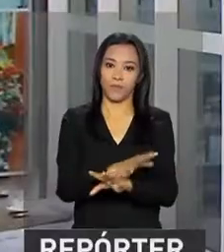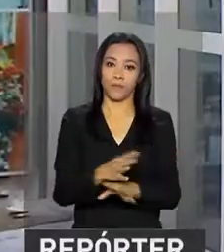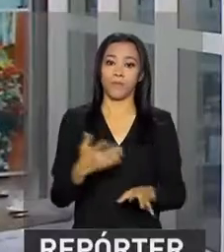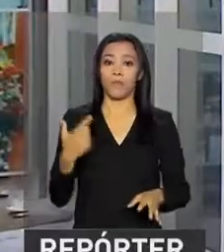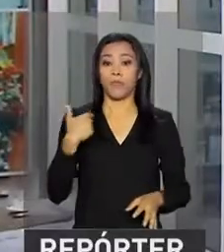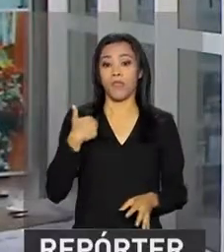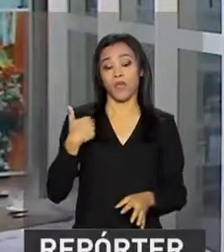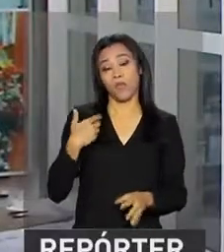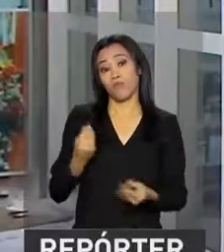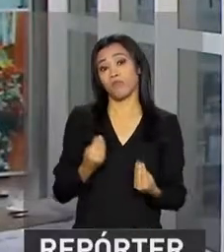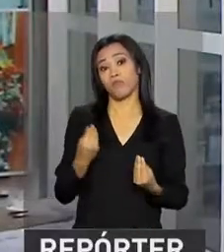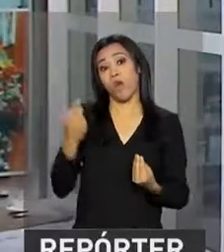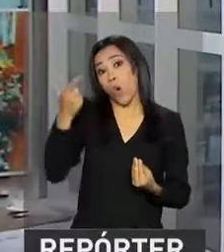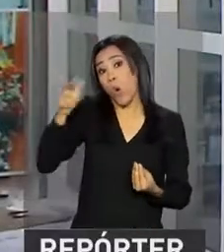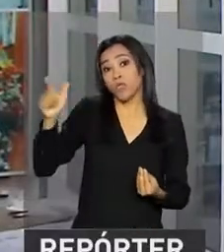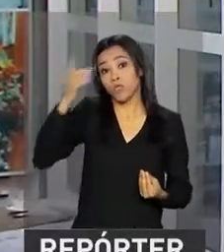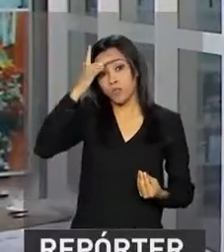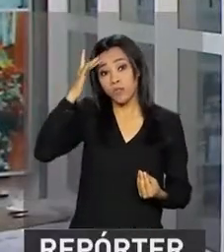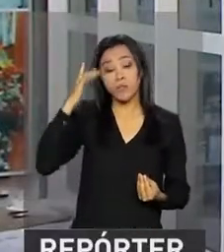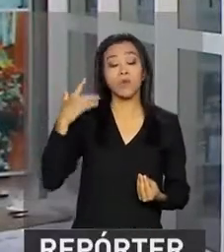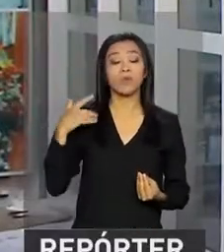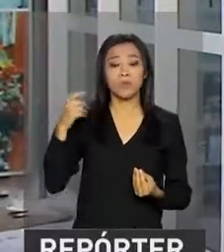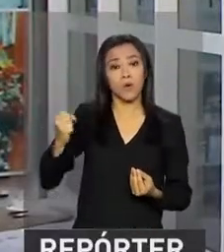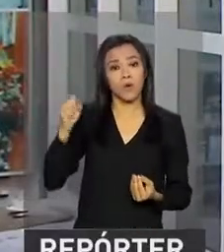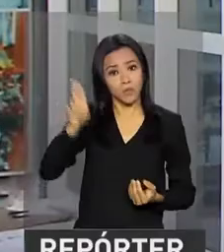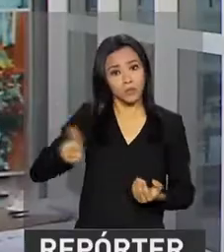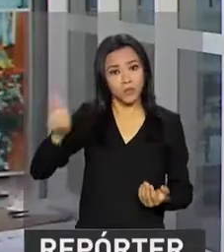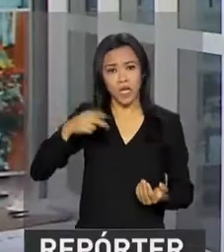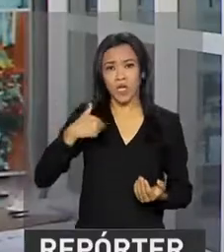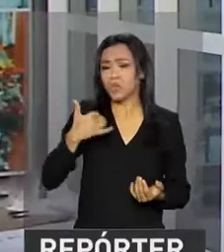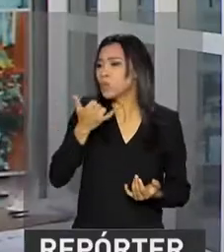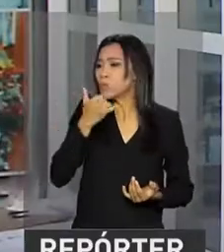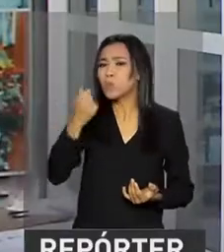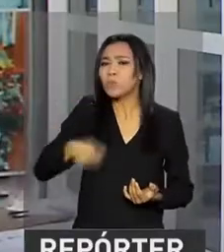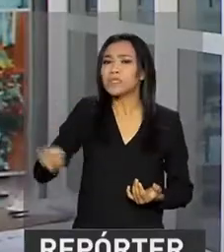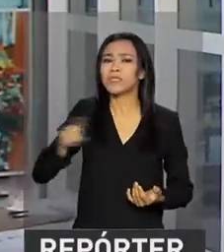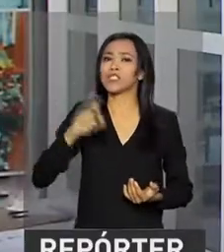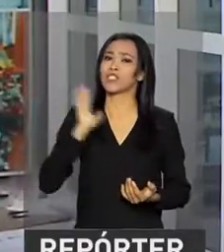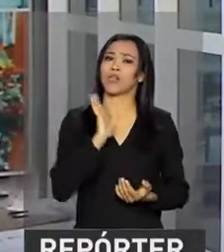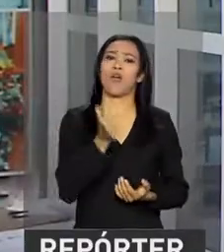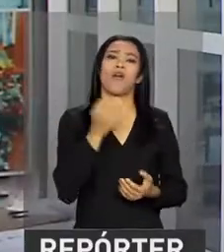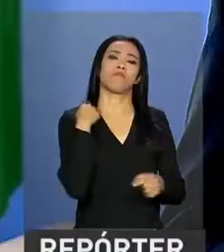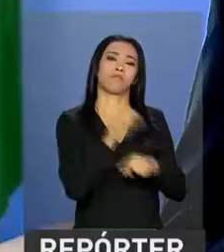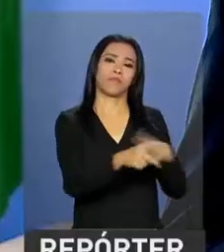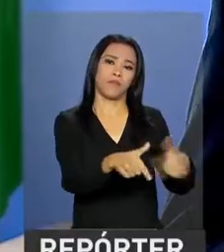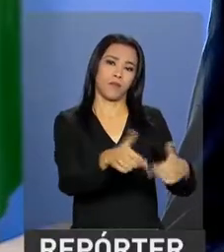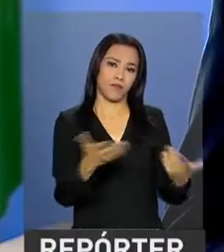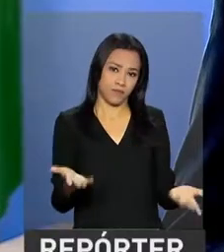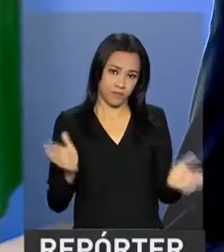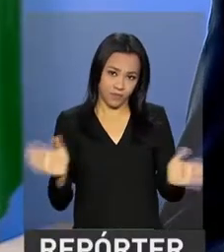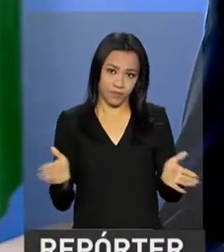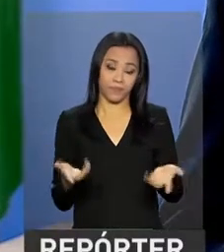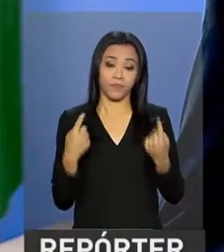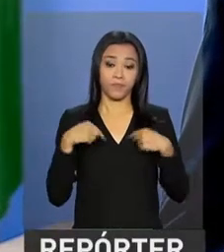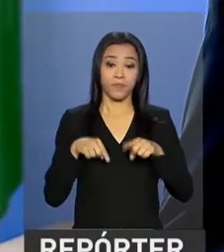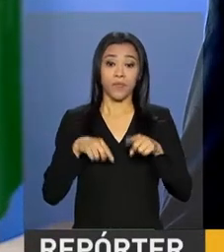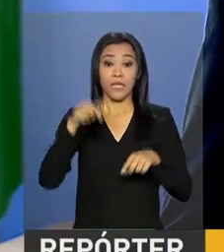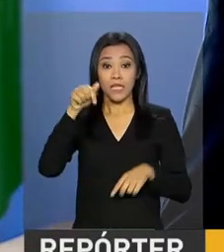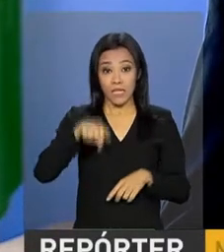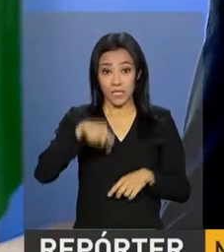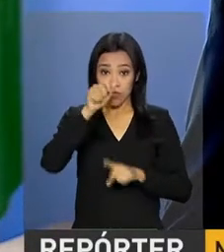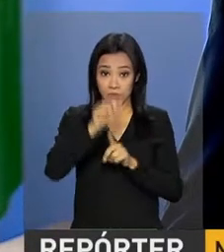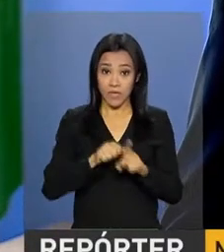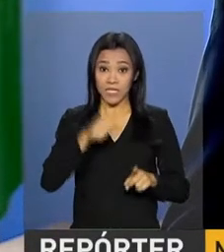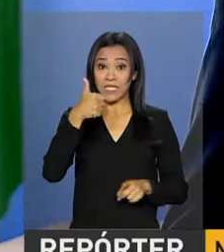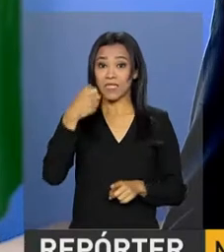do meu bolso família para que outras pessoas possam fluir quem como eu fui beneficiar outras pessoas também merece ser bem puxado só neste mês mais de 13 milhões